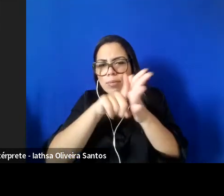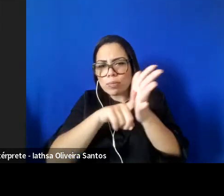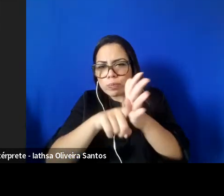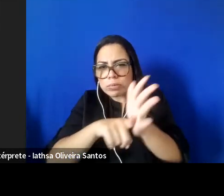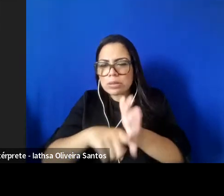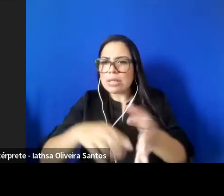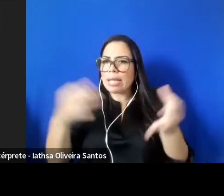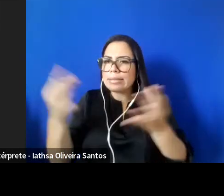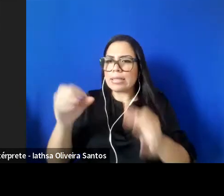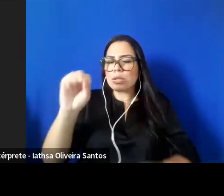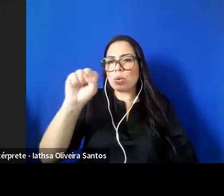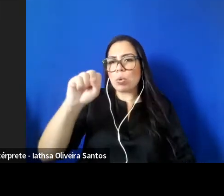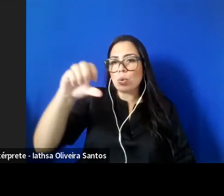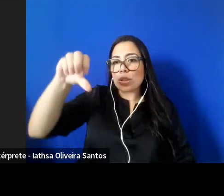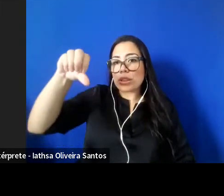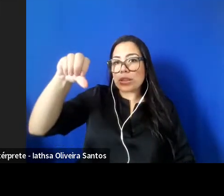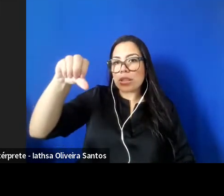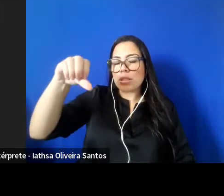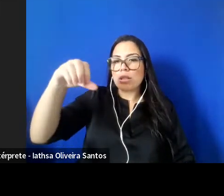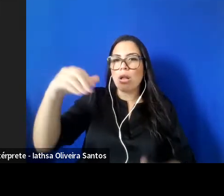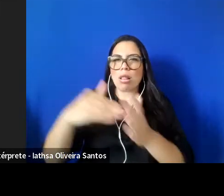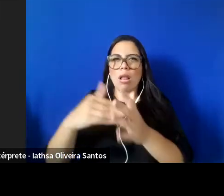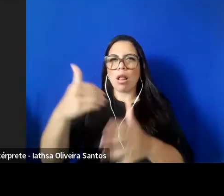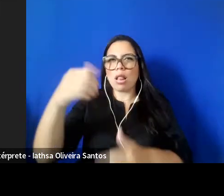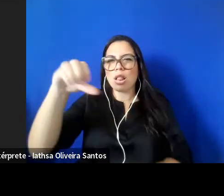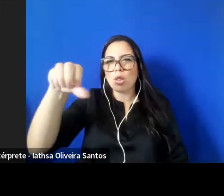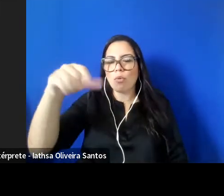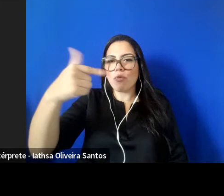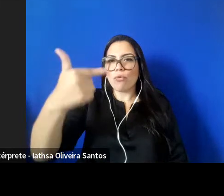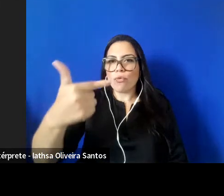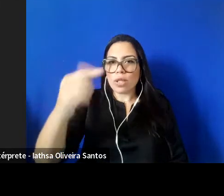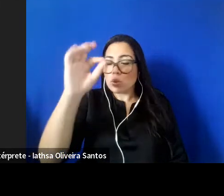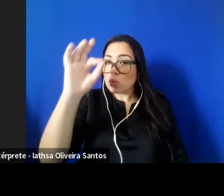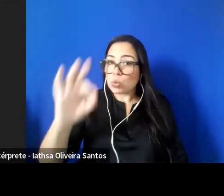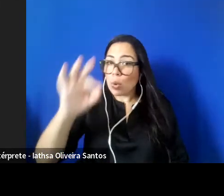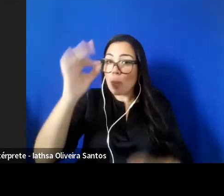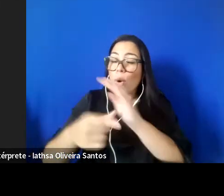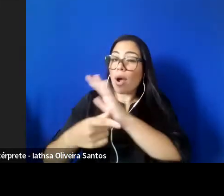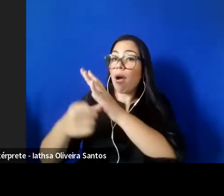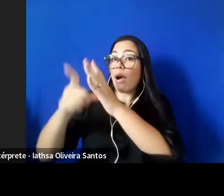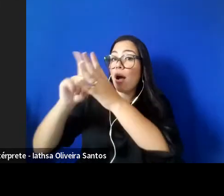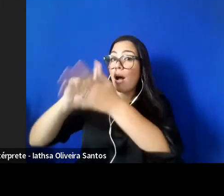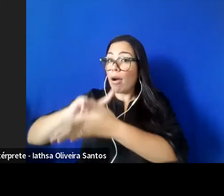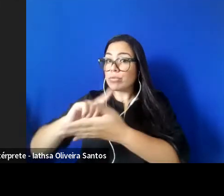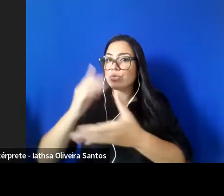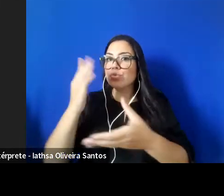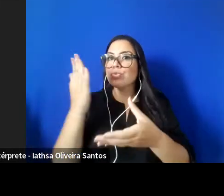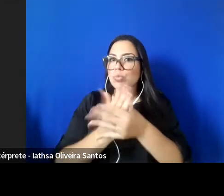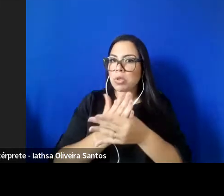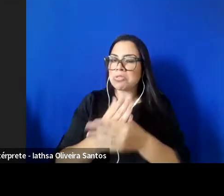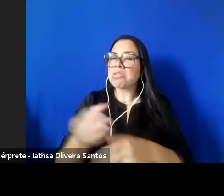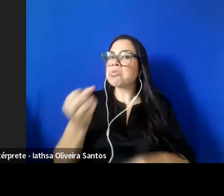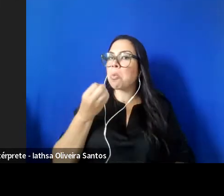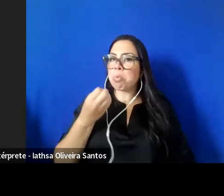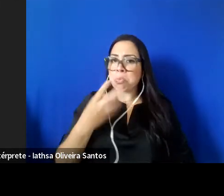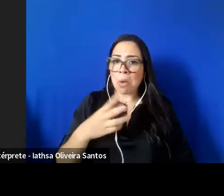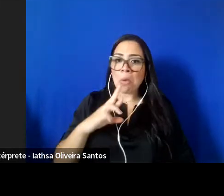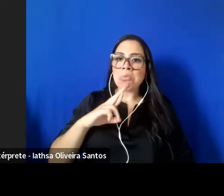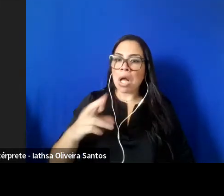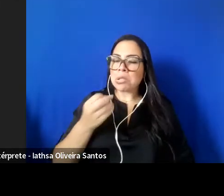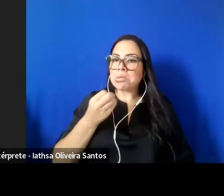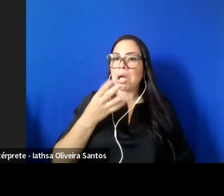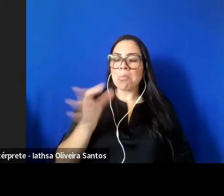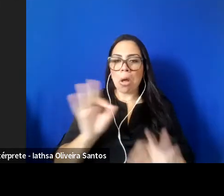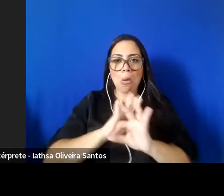certo, 89%, 92% de autocomposição antes do processo, então foi muito bom. E a